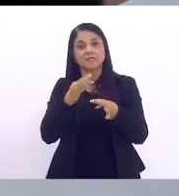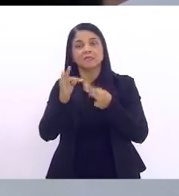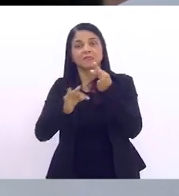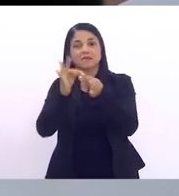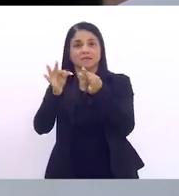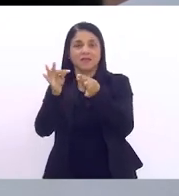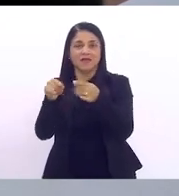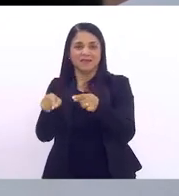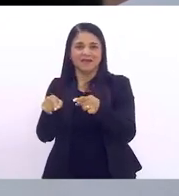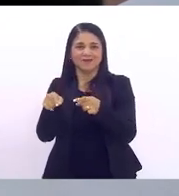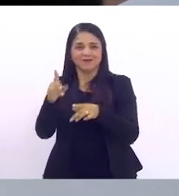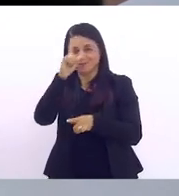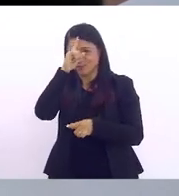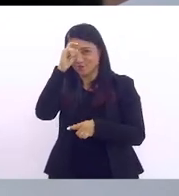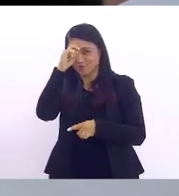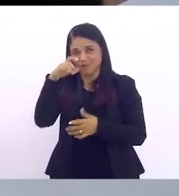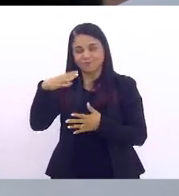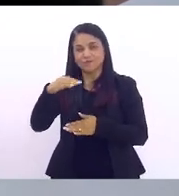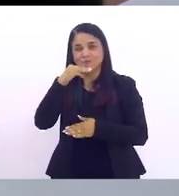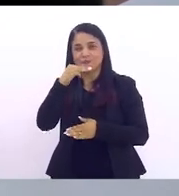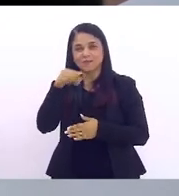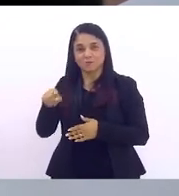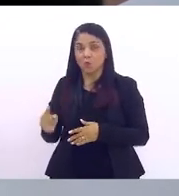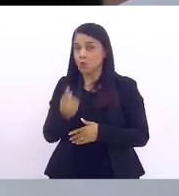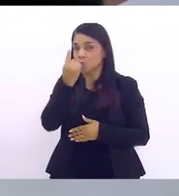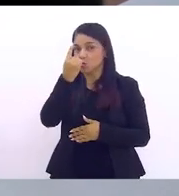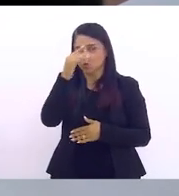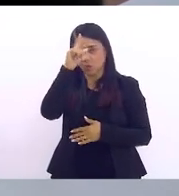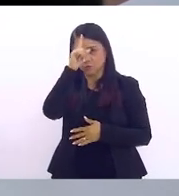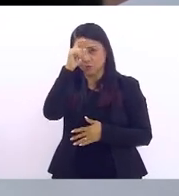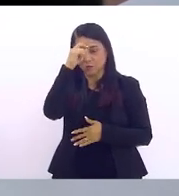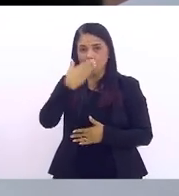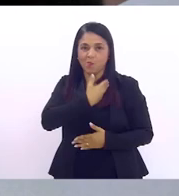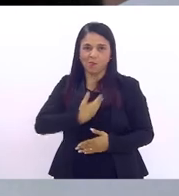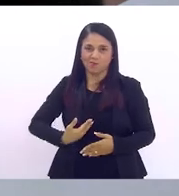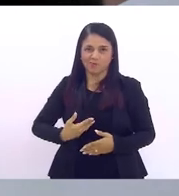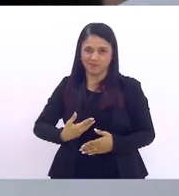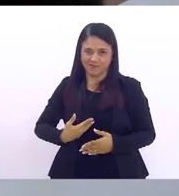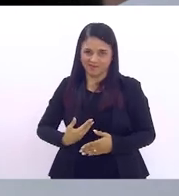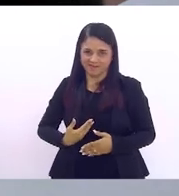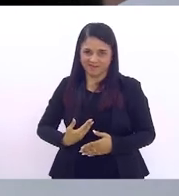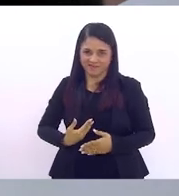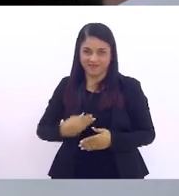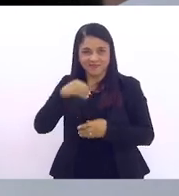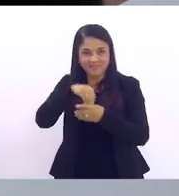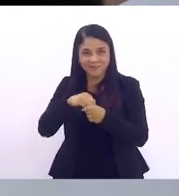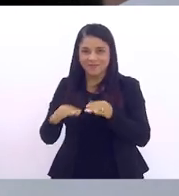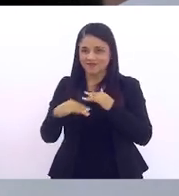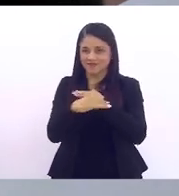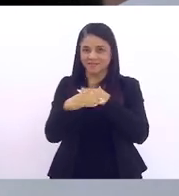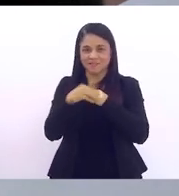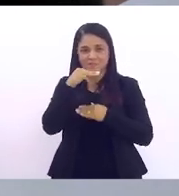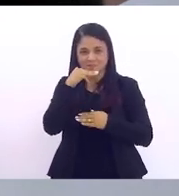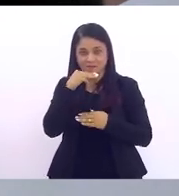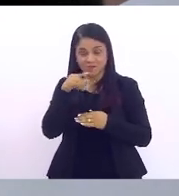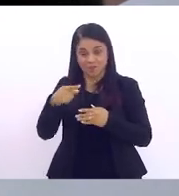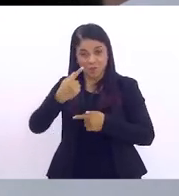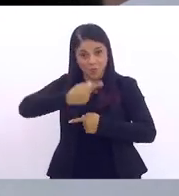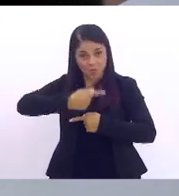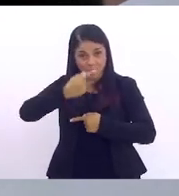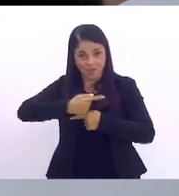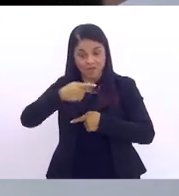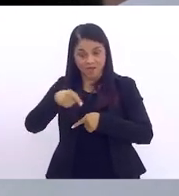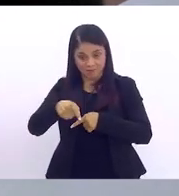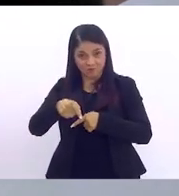hospital de Mangaratiba o único hospital público da cidade então acho que o pedágio nesse Pórtico